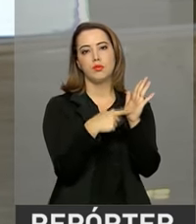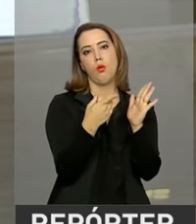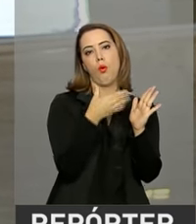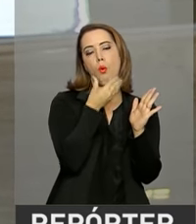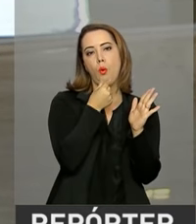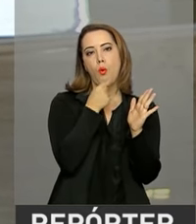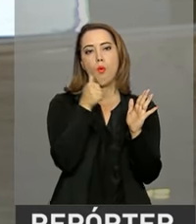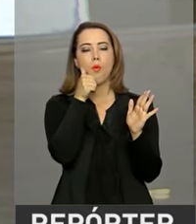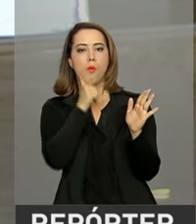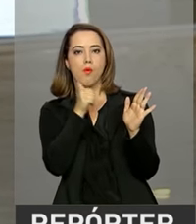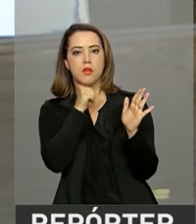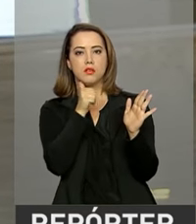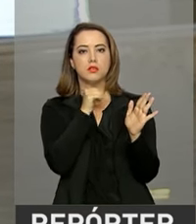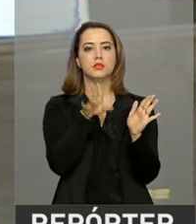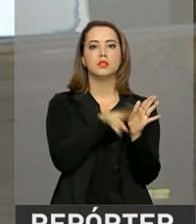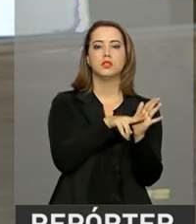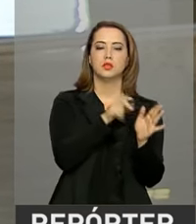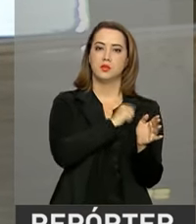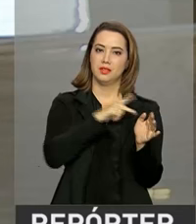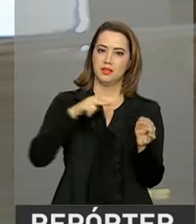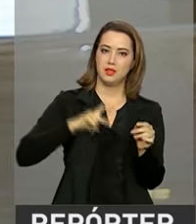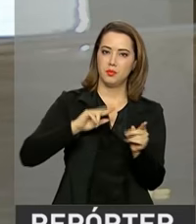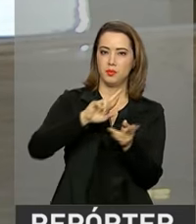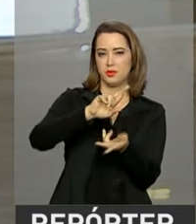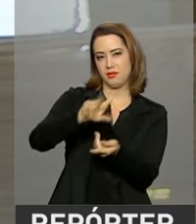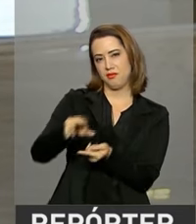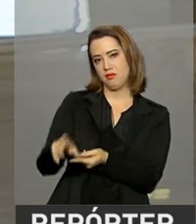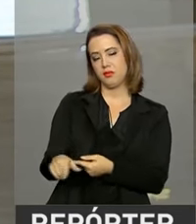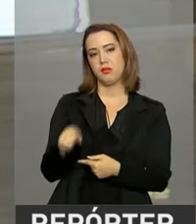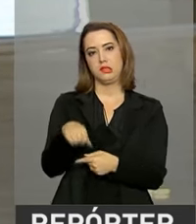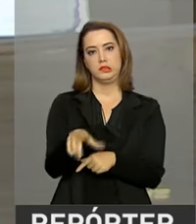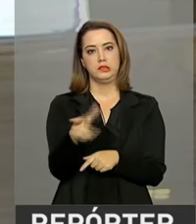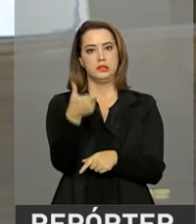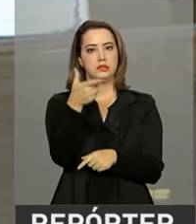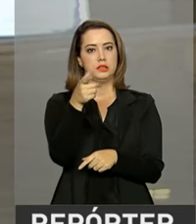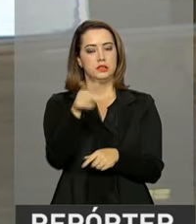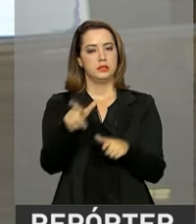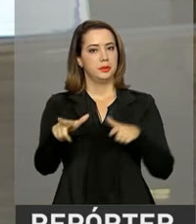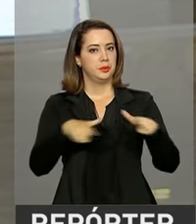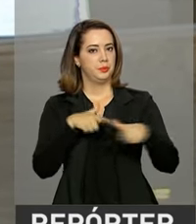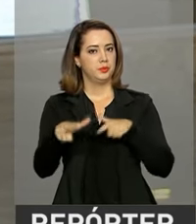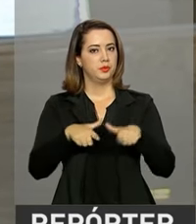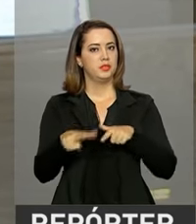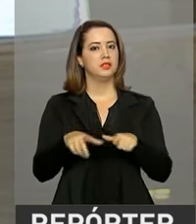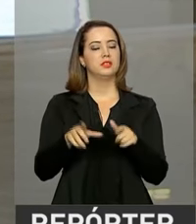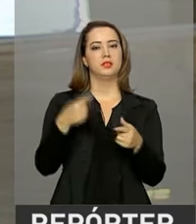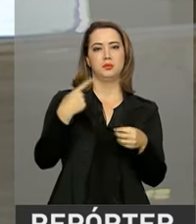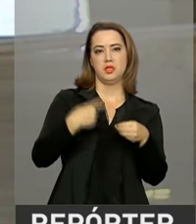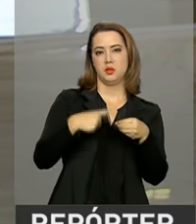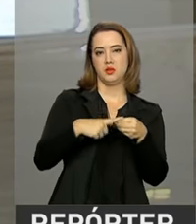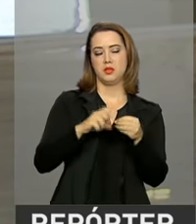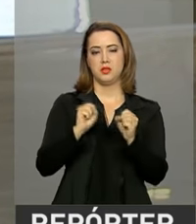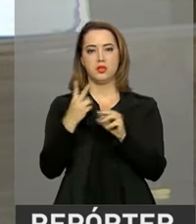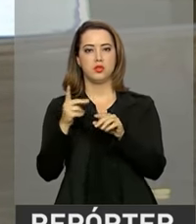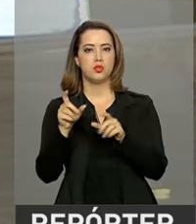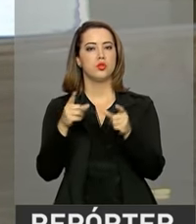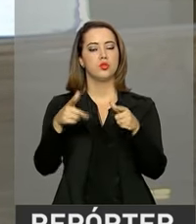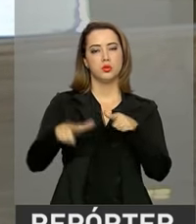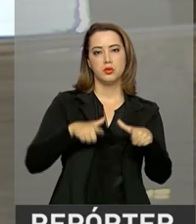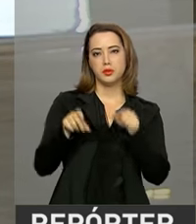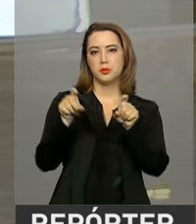Homens e mulheres se aposentam com regras diferenciadas, trabalhadores do campo e da cidade também se aposentam com